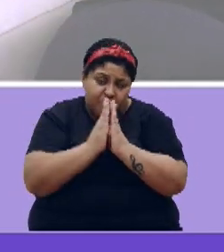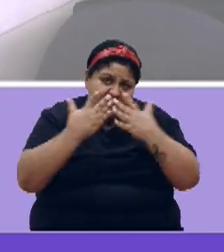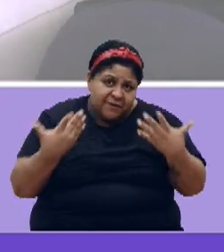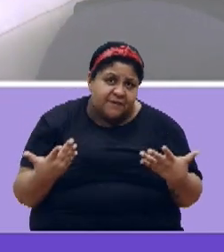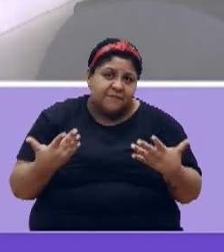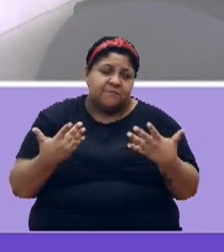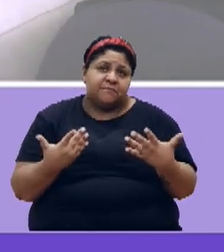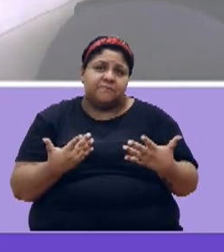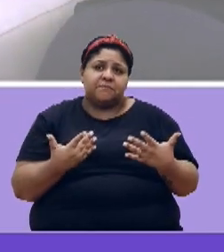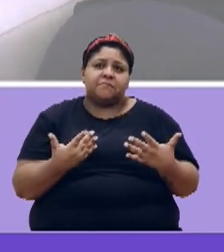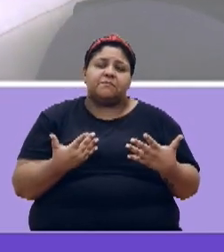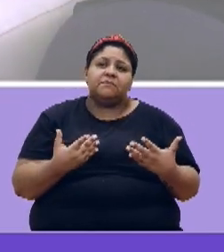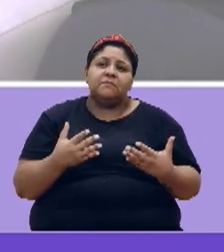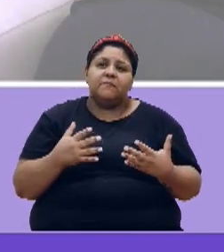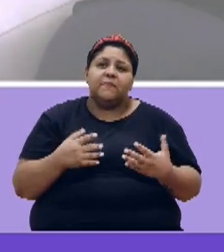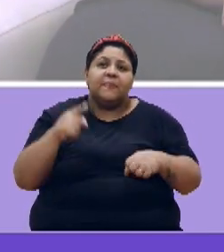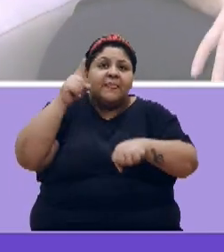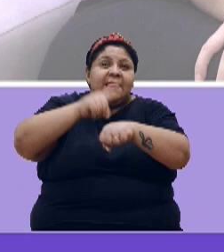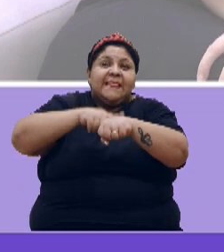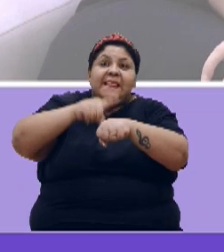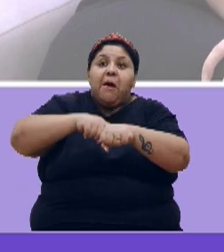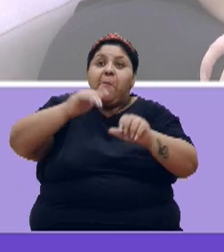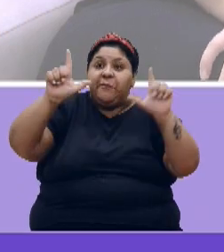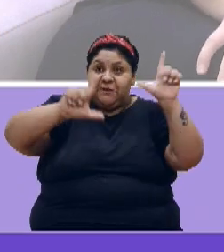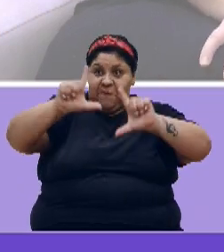Ai, meu Deus, a gente tem de programa mesmo.